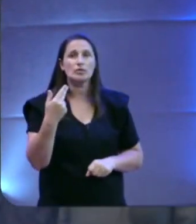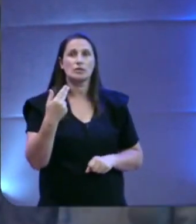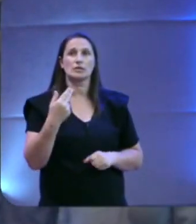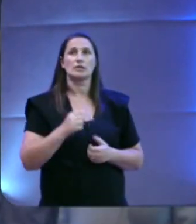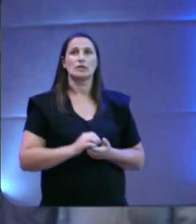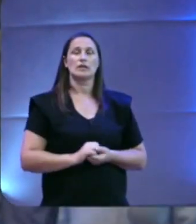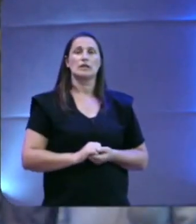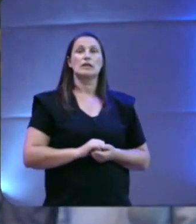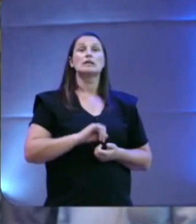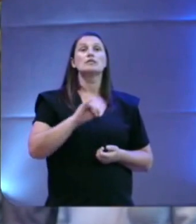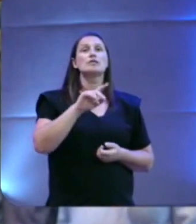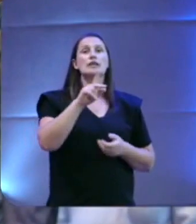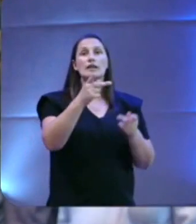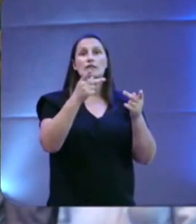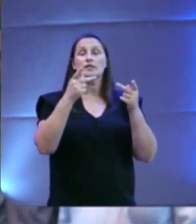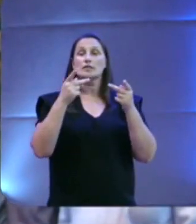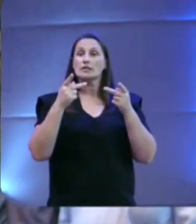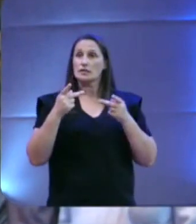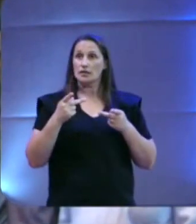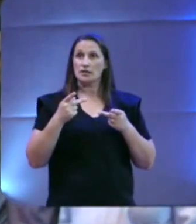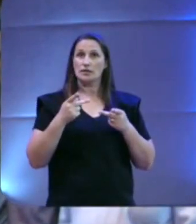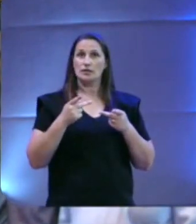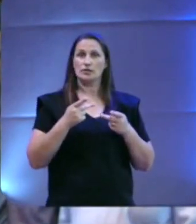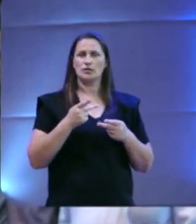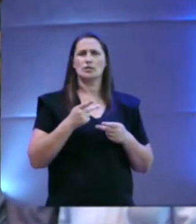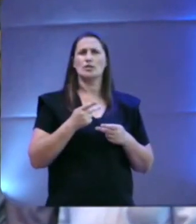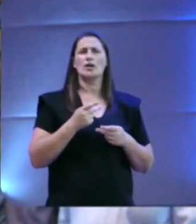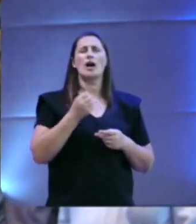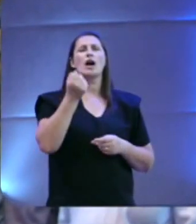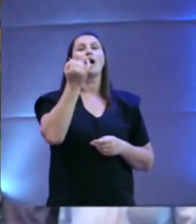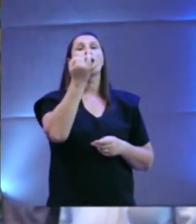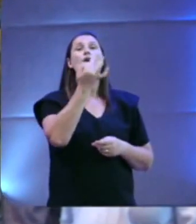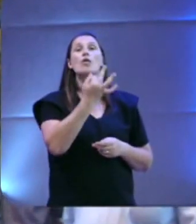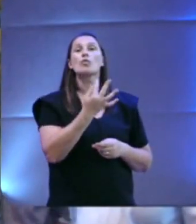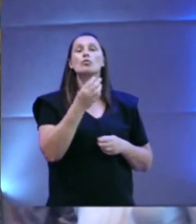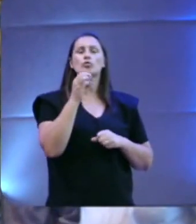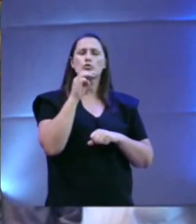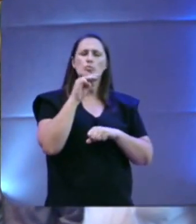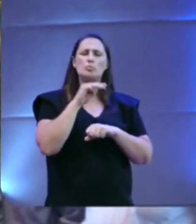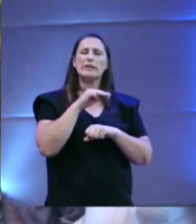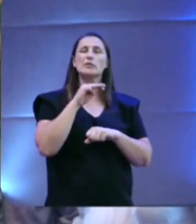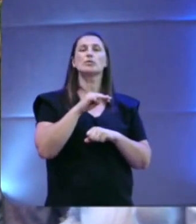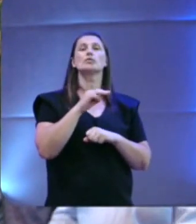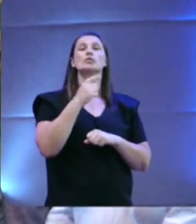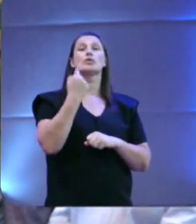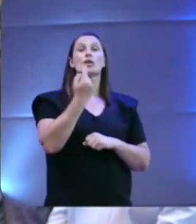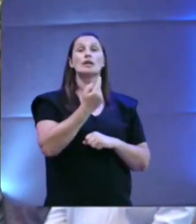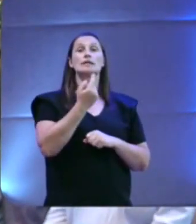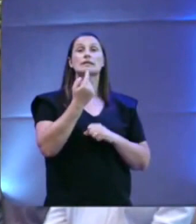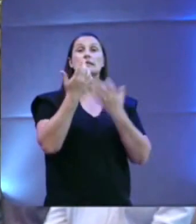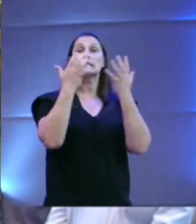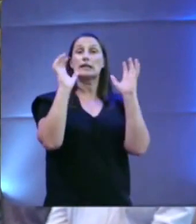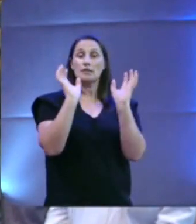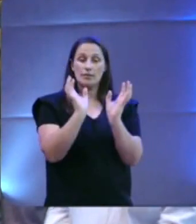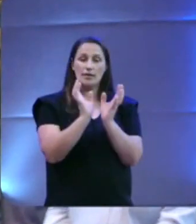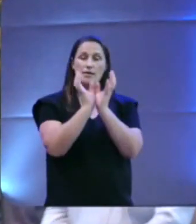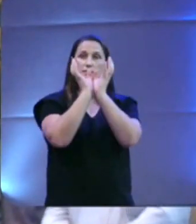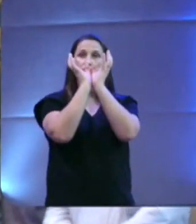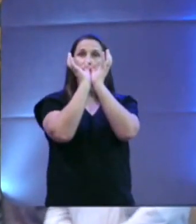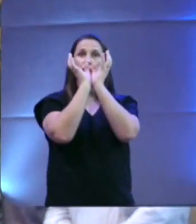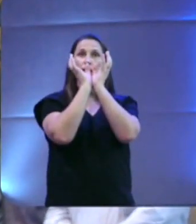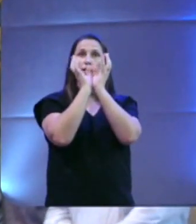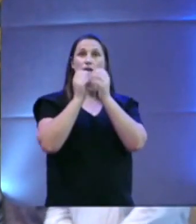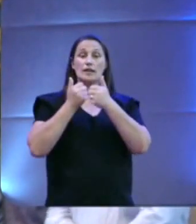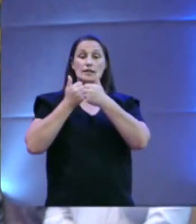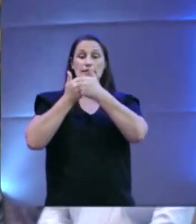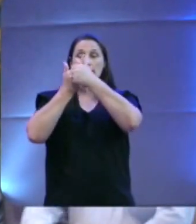está explorando a fé cristã. Dentro de poucos minutos nós vamos celebrar a ceia do Senhor aqui. E para que você possa seguir a